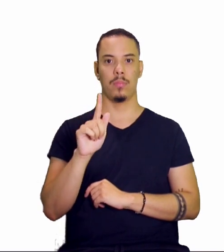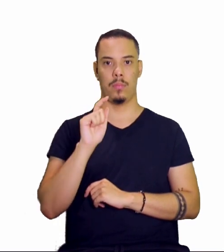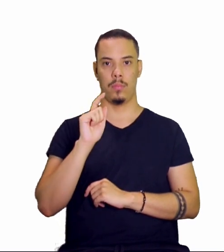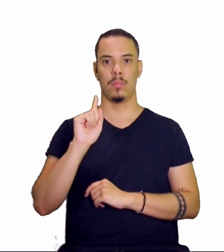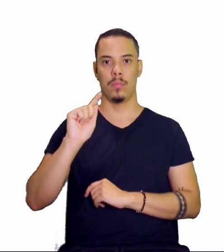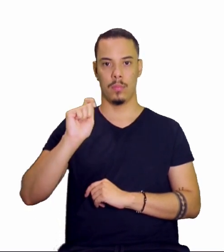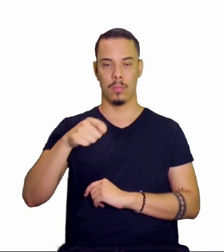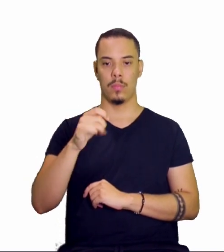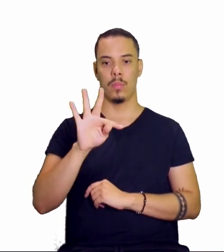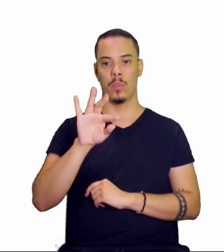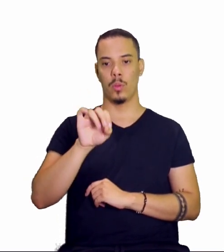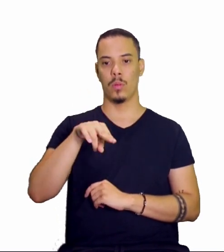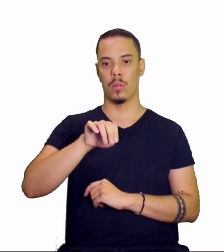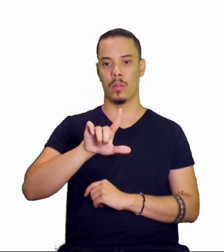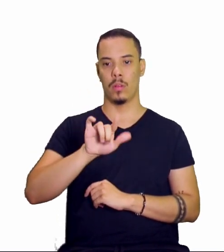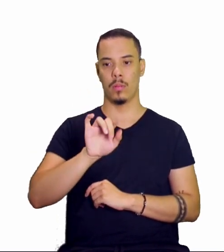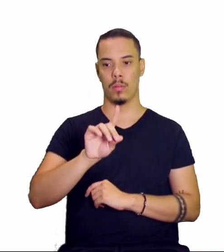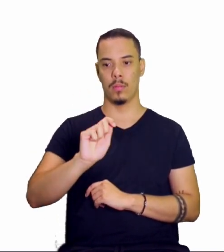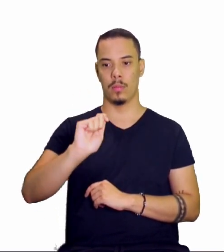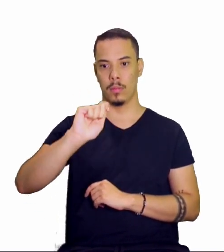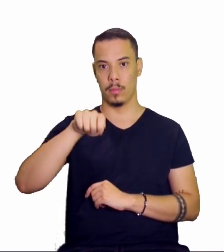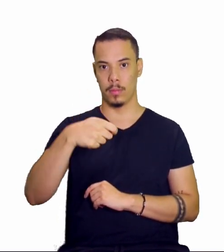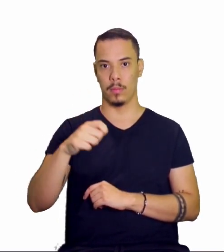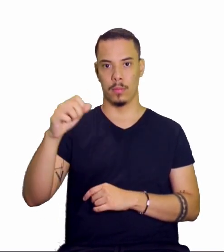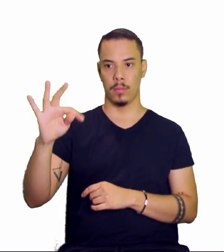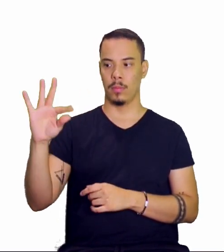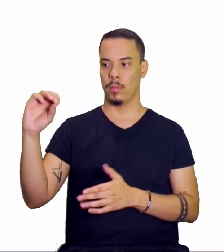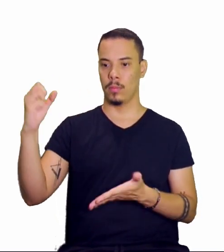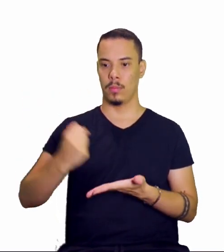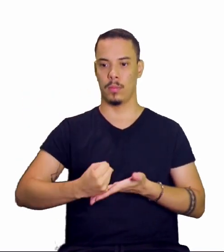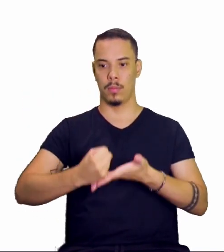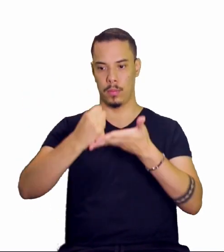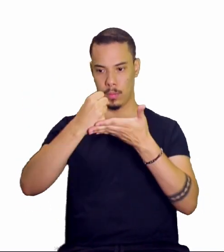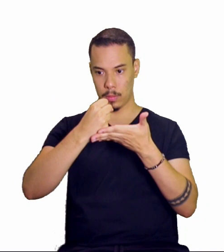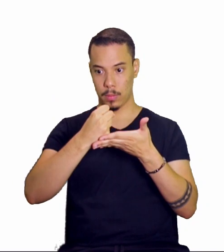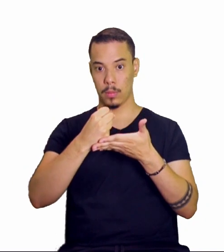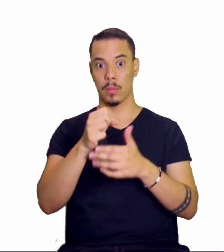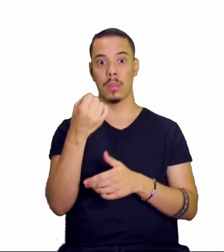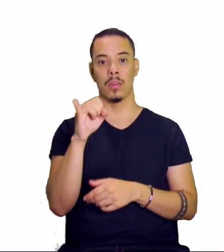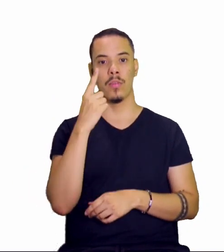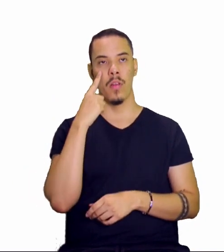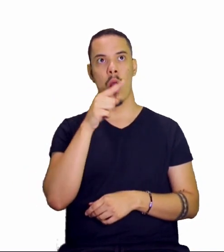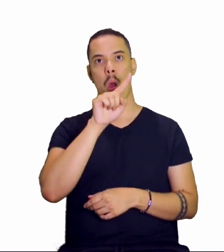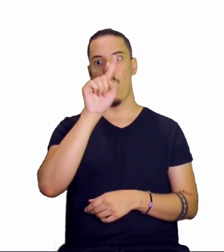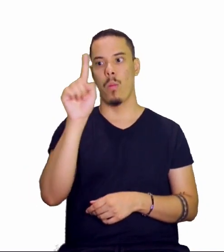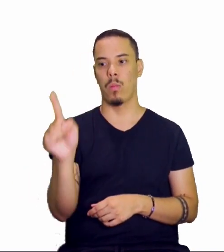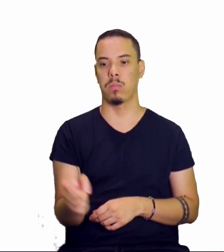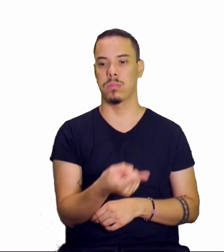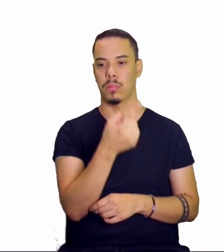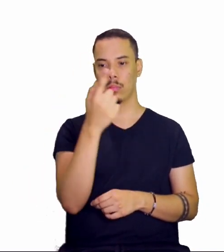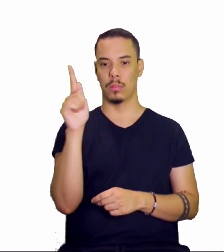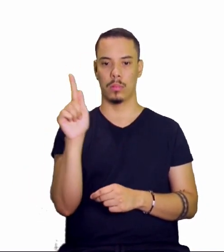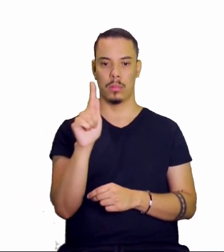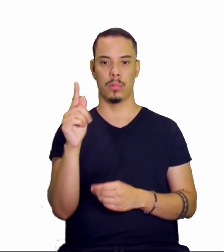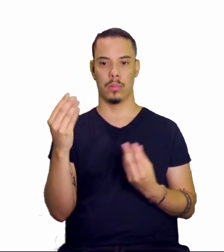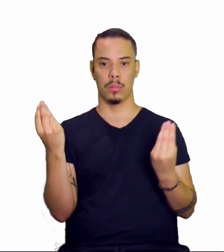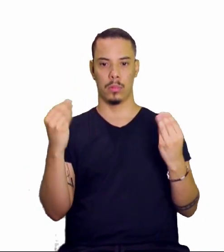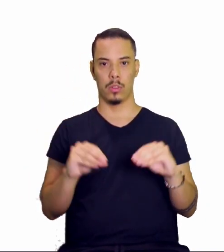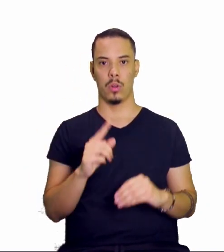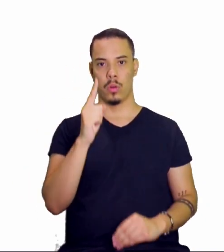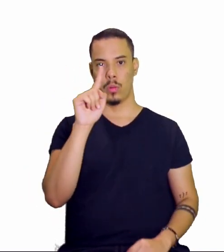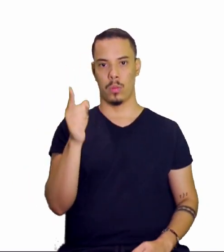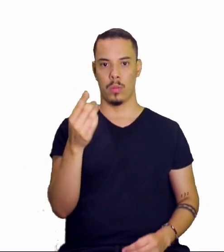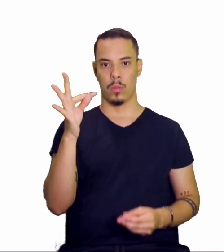1 milhão de gramas, pessoal, uma tonelada, né? 1.000 vezes 1.000. 1.000 vezes 1.000. Para escrever 1 milhão de gramas, coloca Isso. uma tonelada, Uma